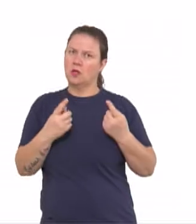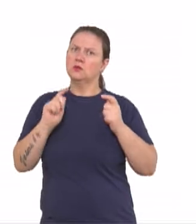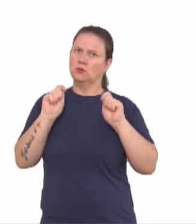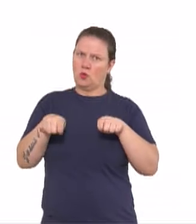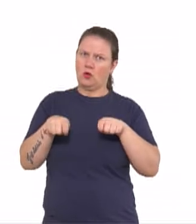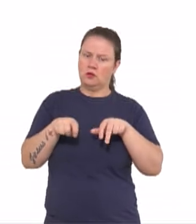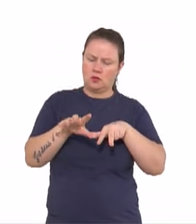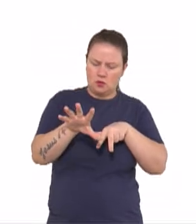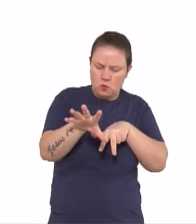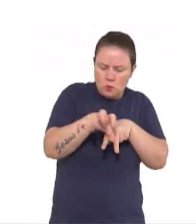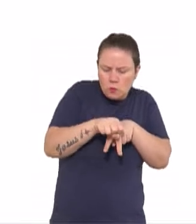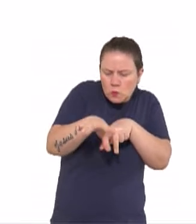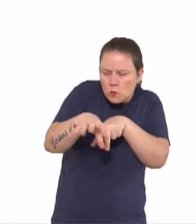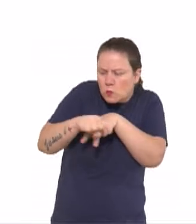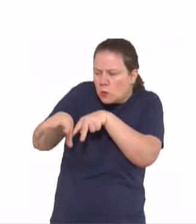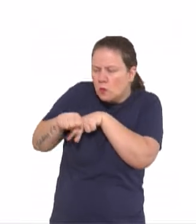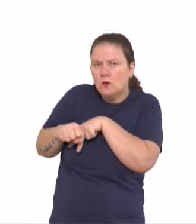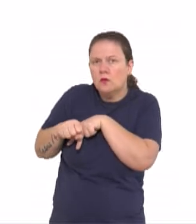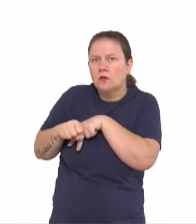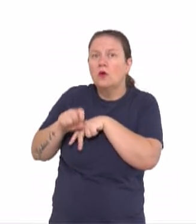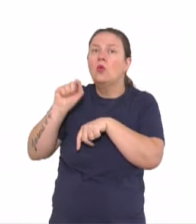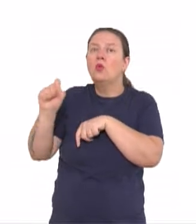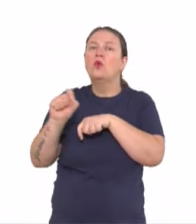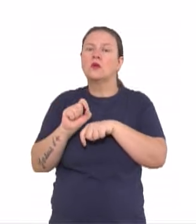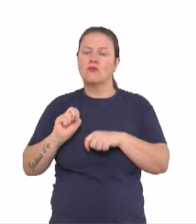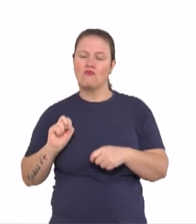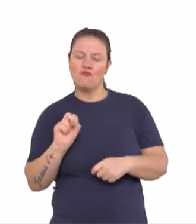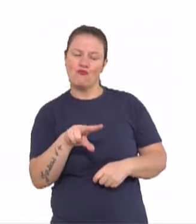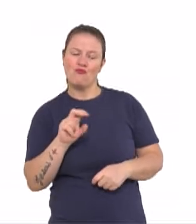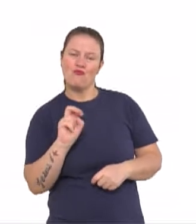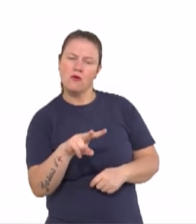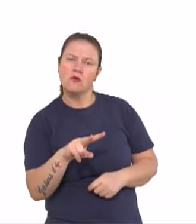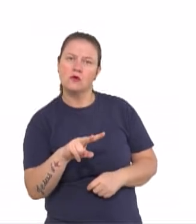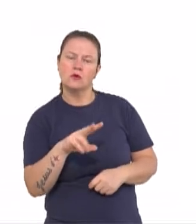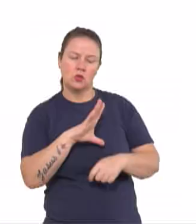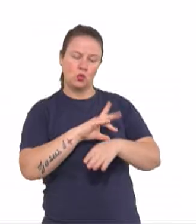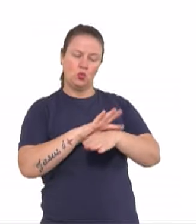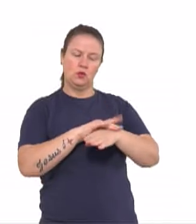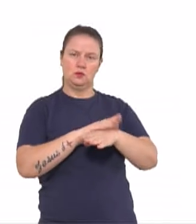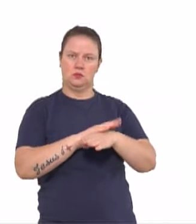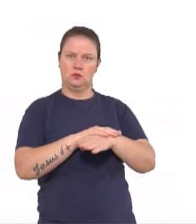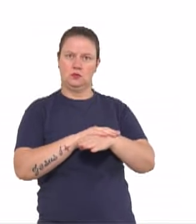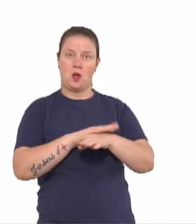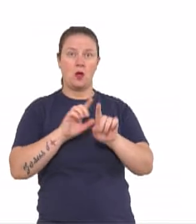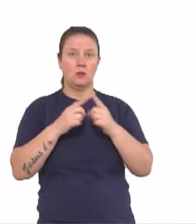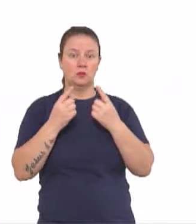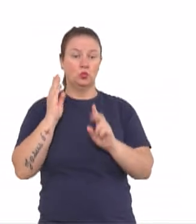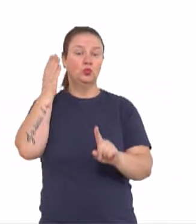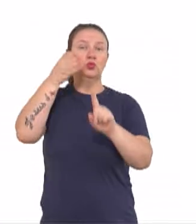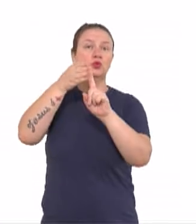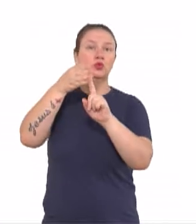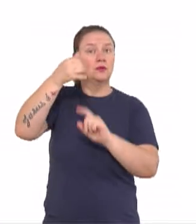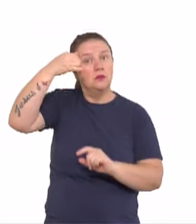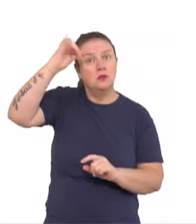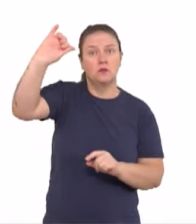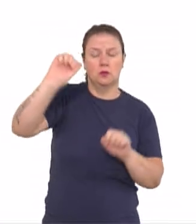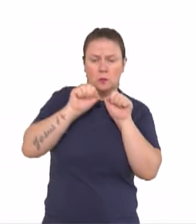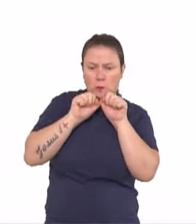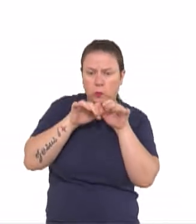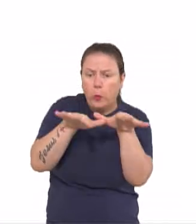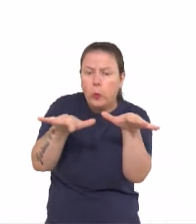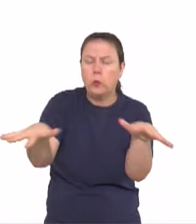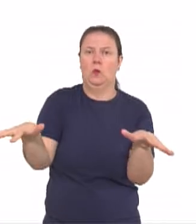sido contaminadas pelo agente causador de alguma doença, a fim de evitar que ela se espalhe.